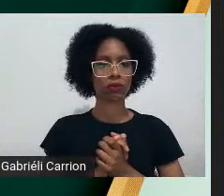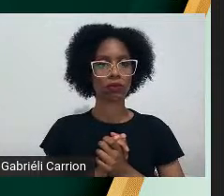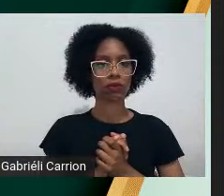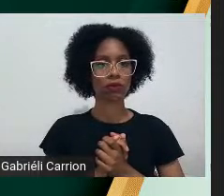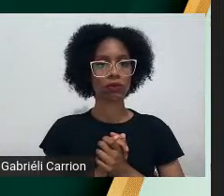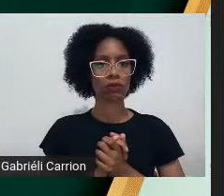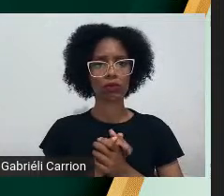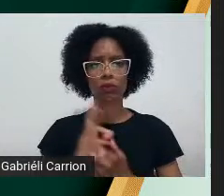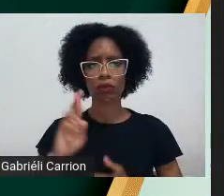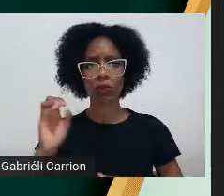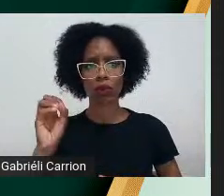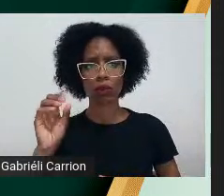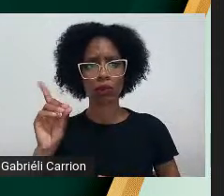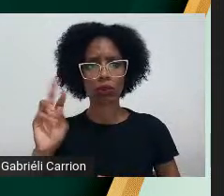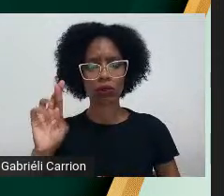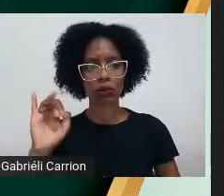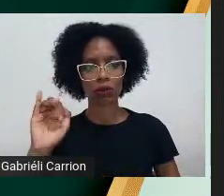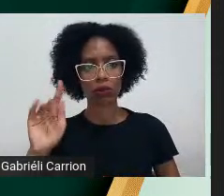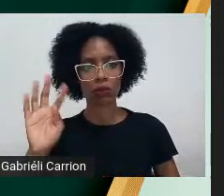Rodrigo não se encontra na sala.